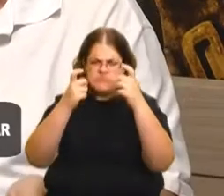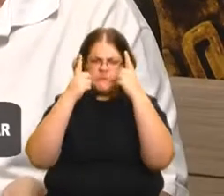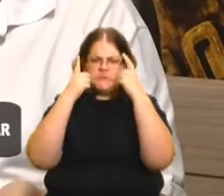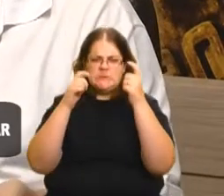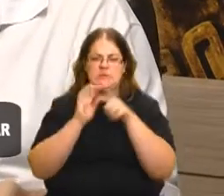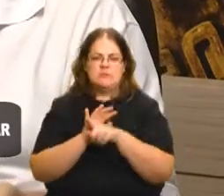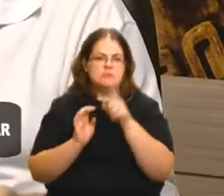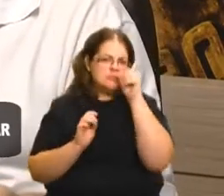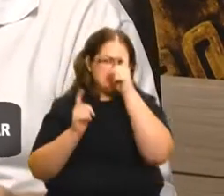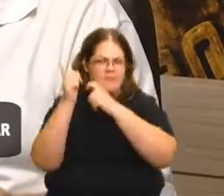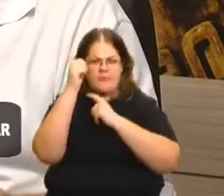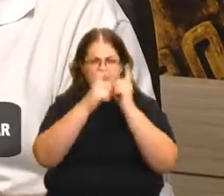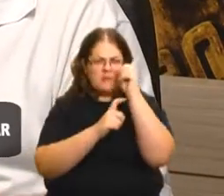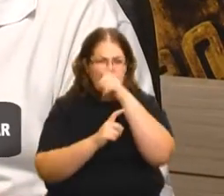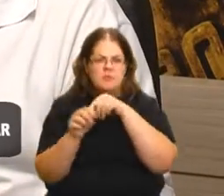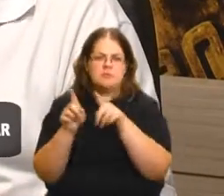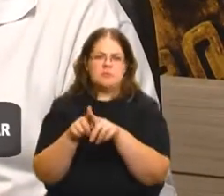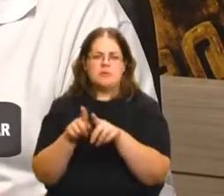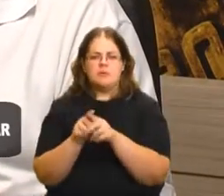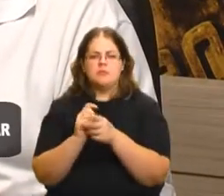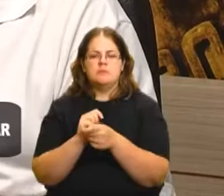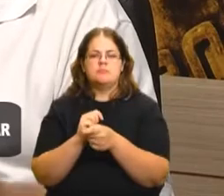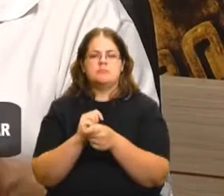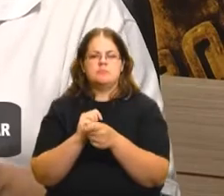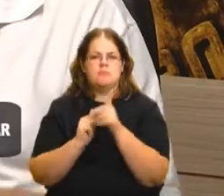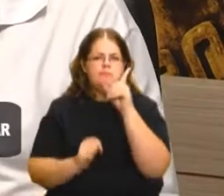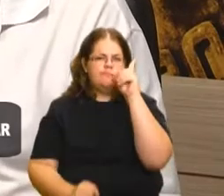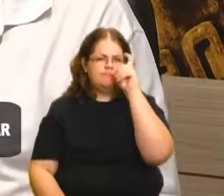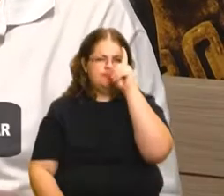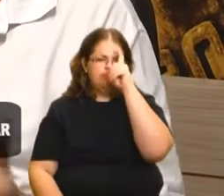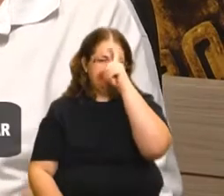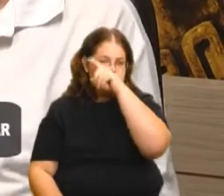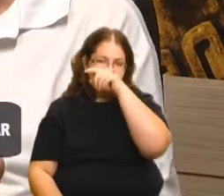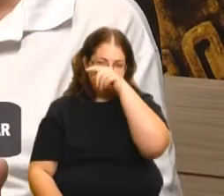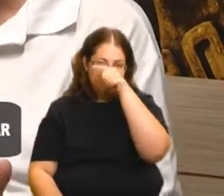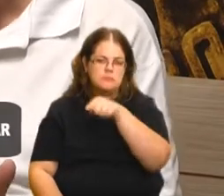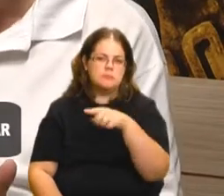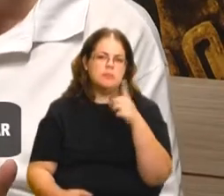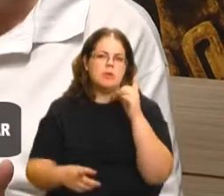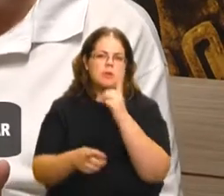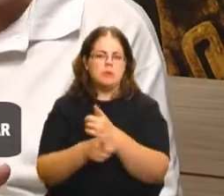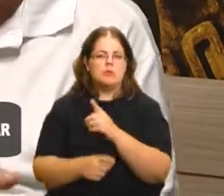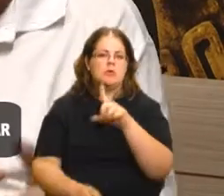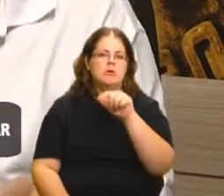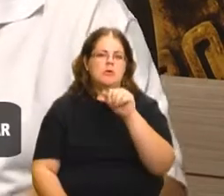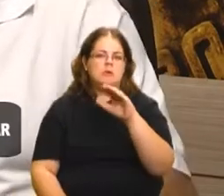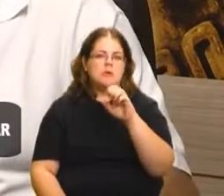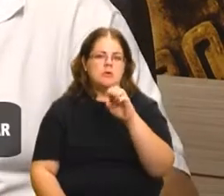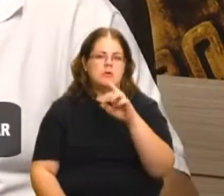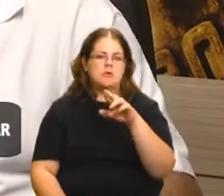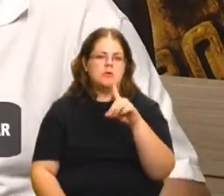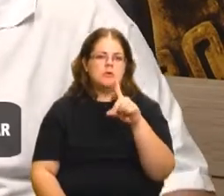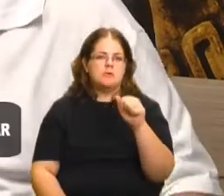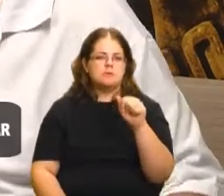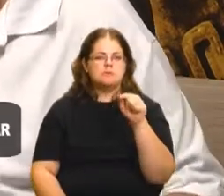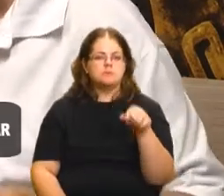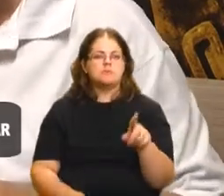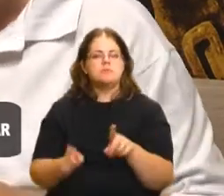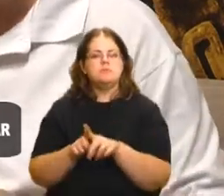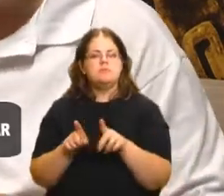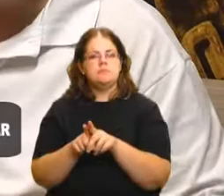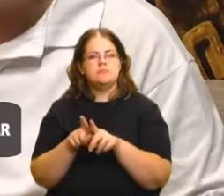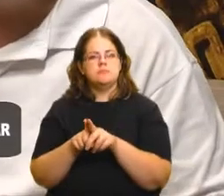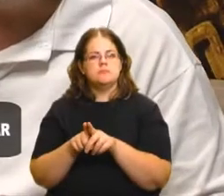violenta buscando a sua cassação. Nessa investida, vamos encontrar o lacerdismo e